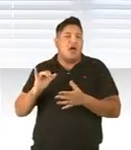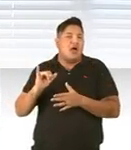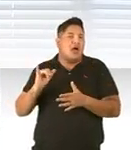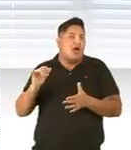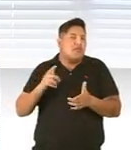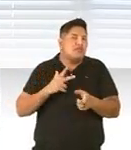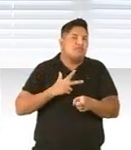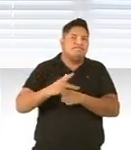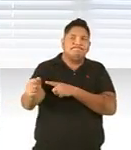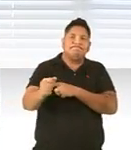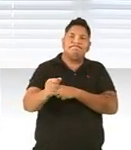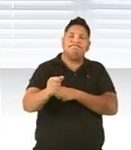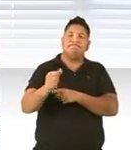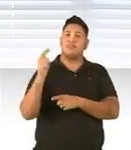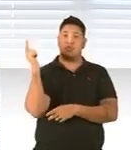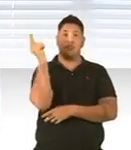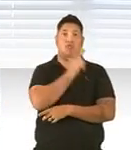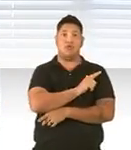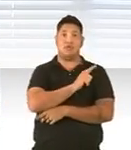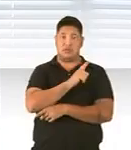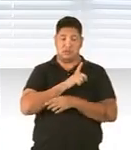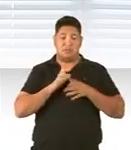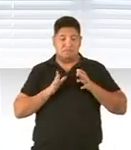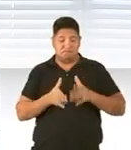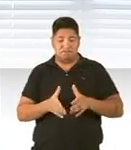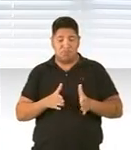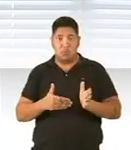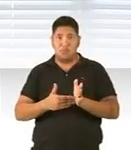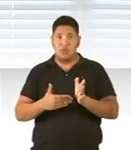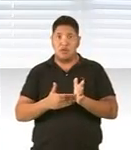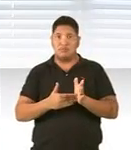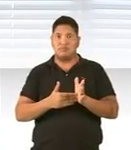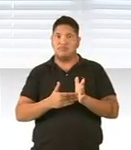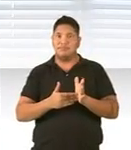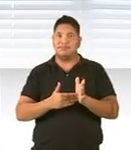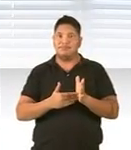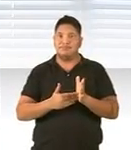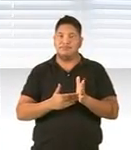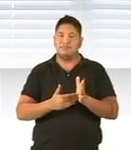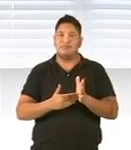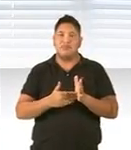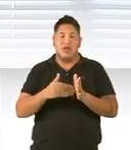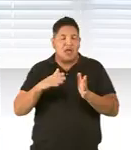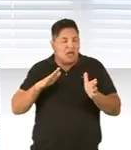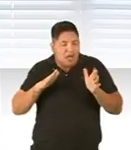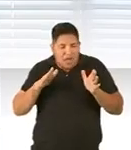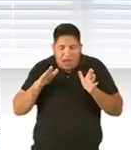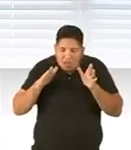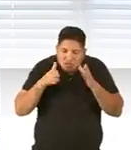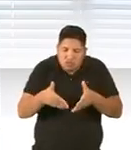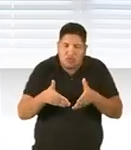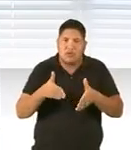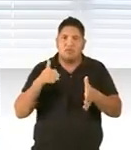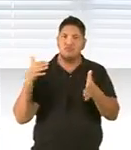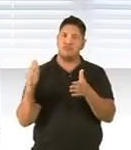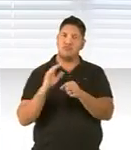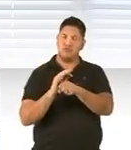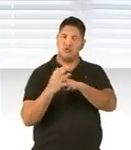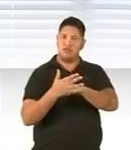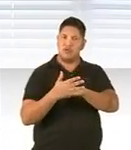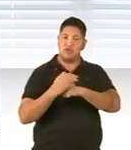festejar as conquistas relacionadas à atuação mesmo finalística. Atuação no Covid,